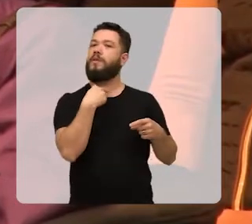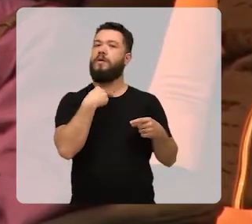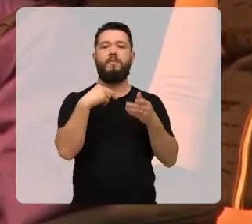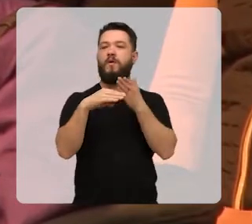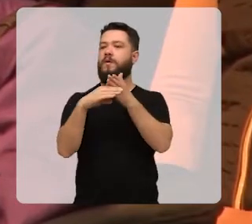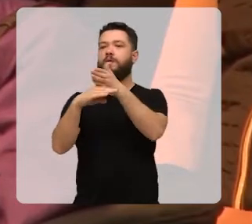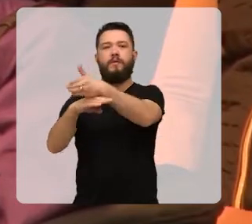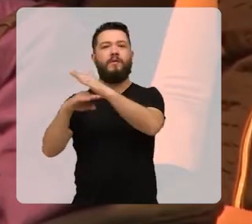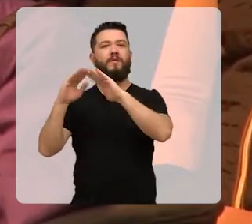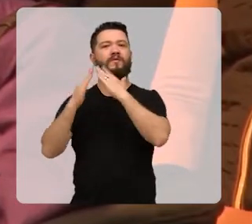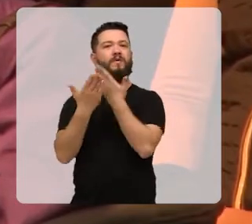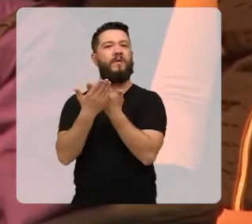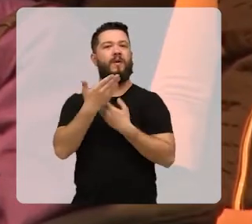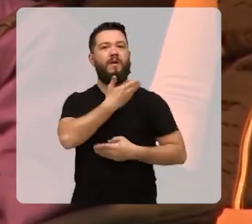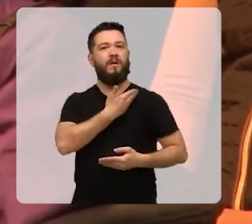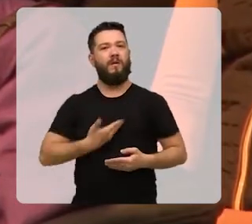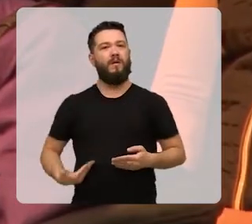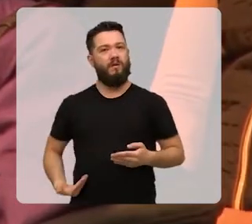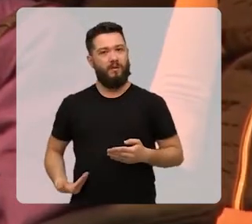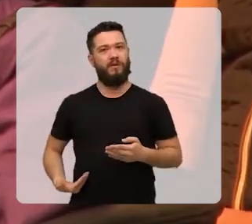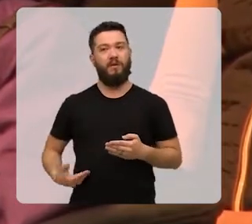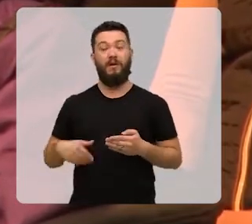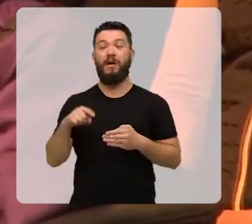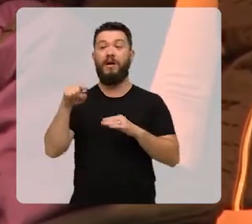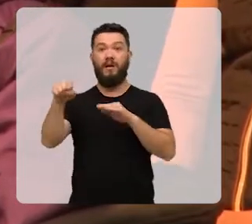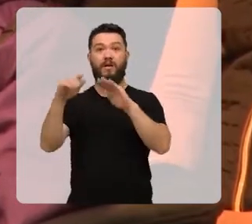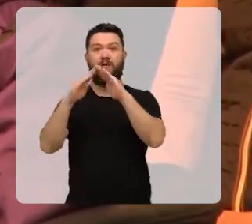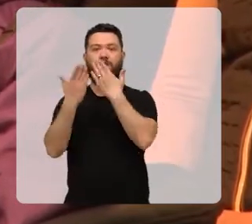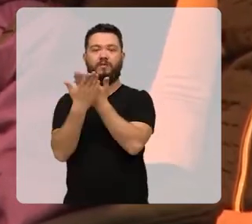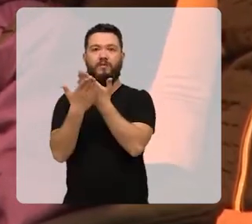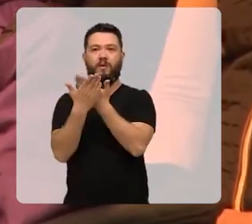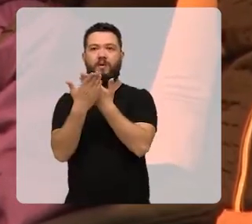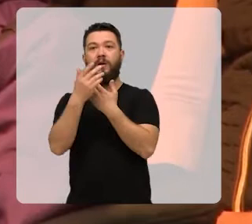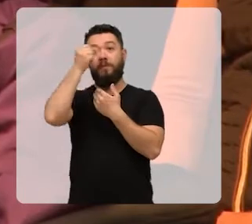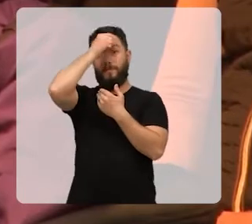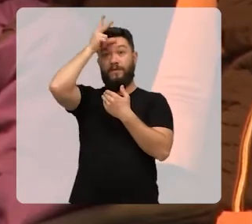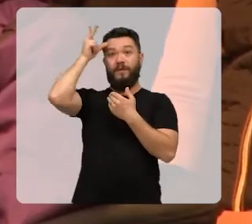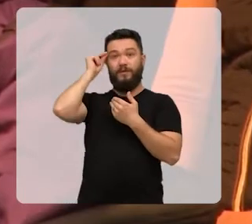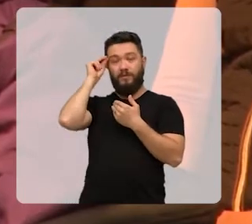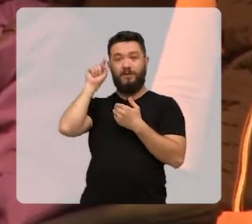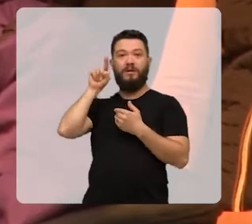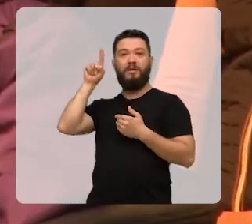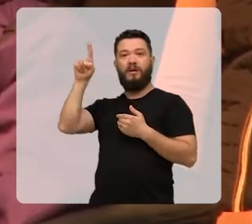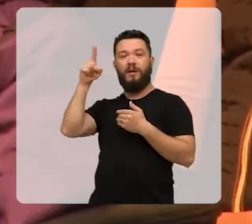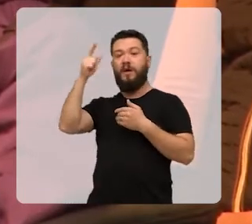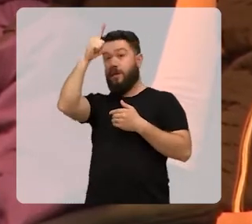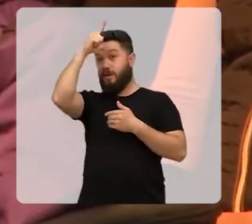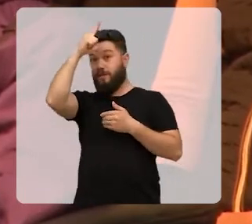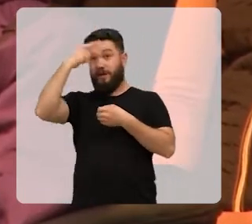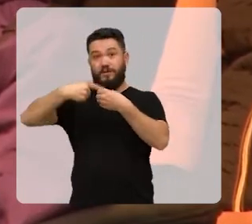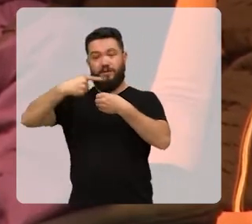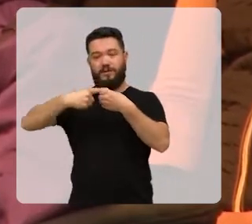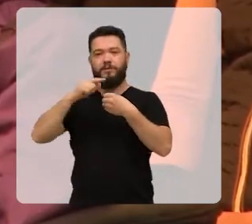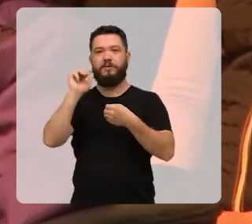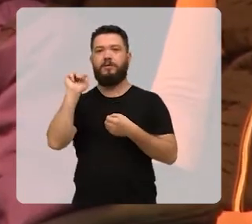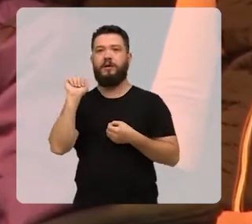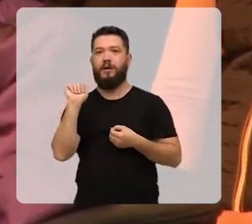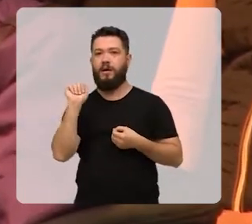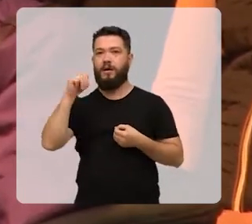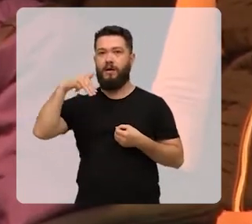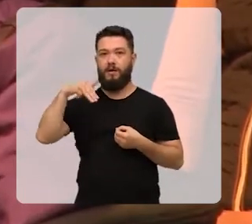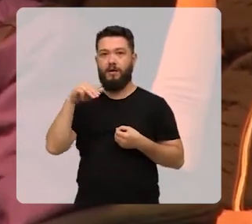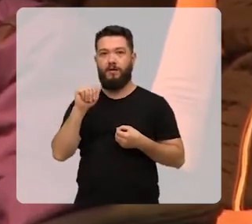Essas escolas foram organizadas pela Prefeitura de Austerdão para ver se tinha uma cooperação realmente.